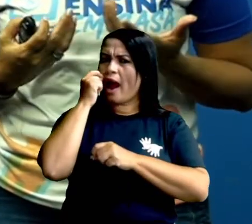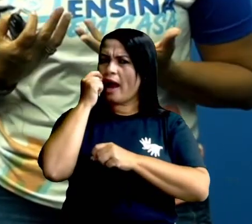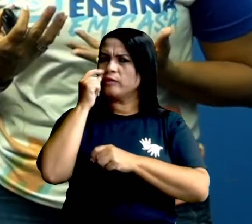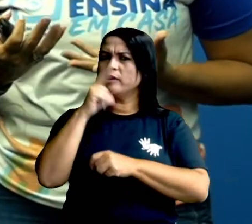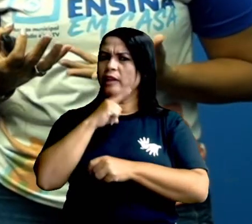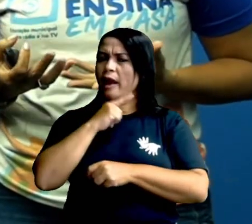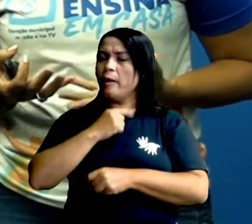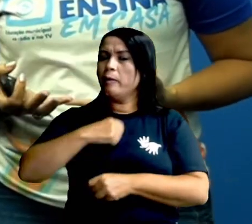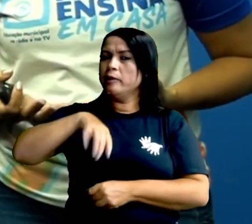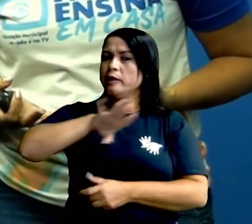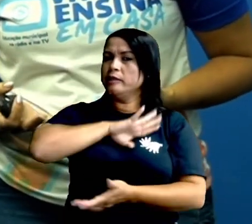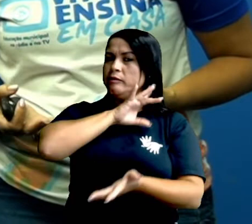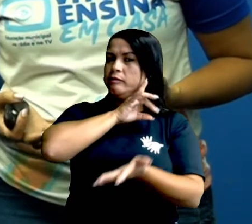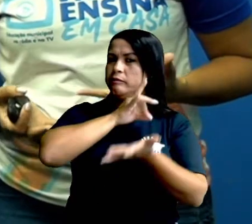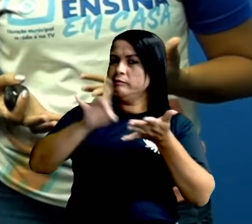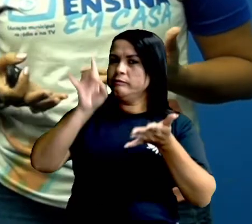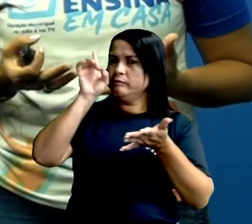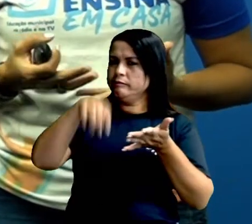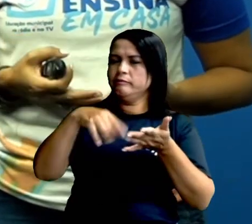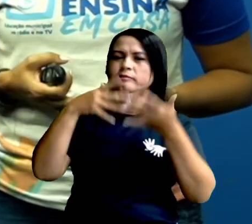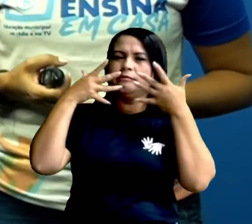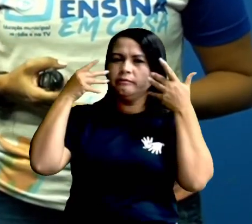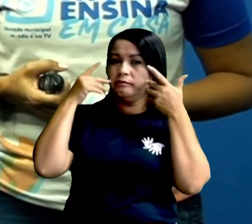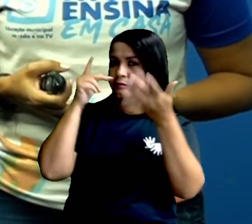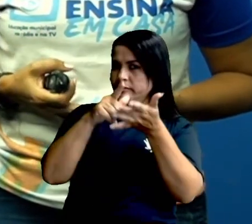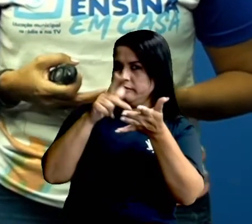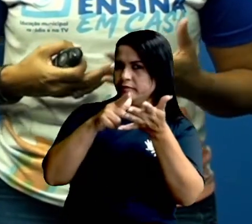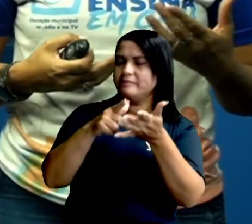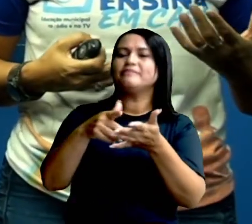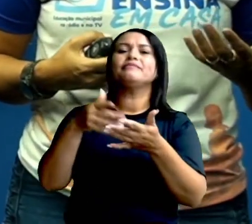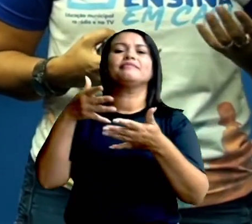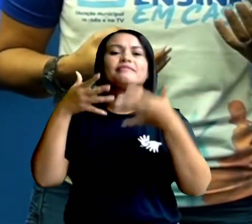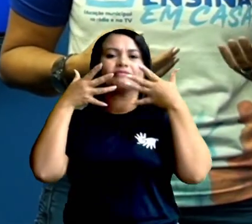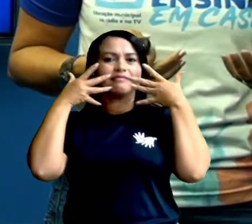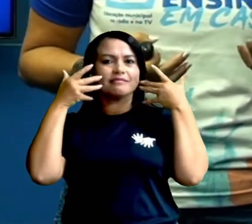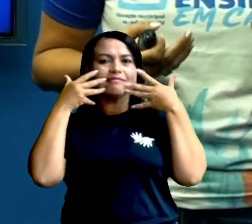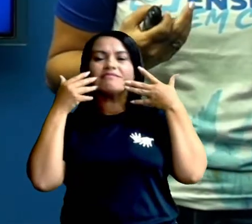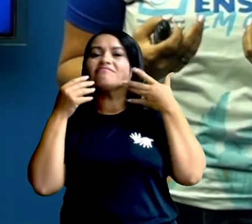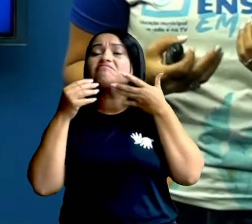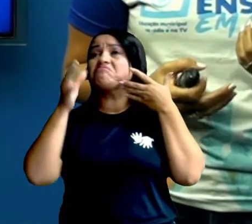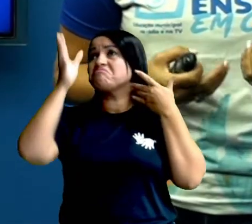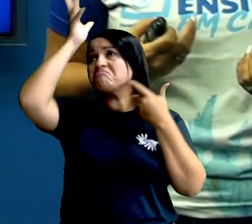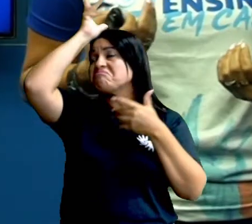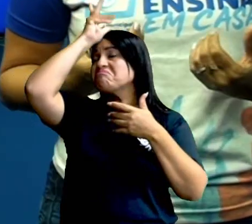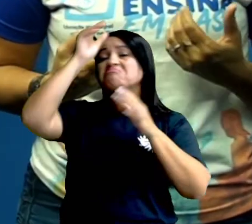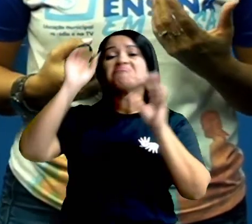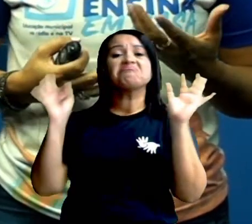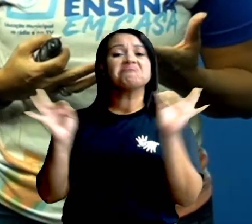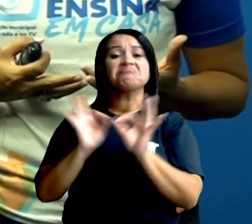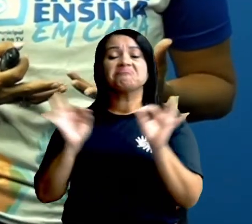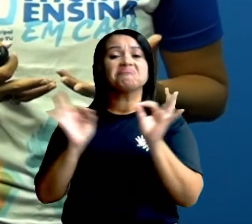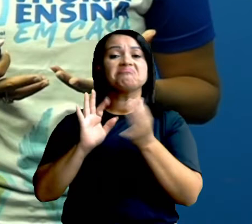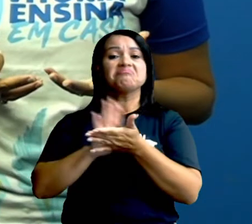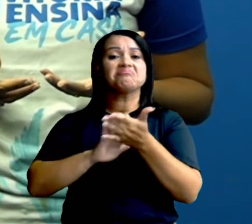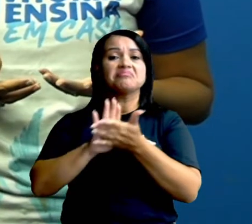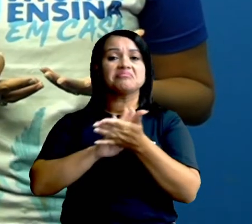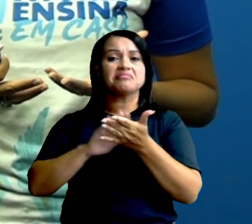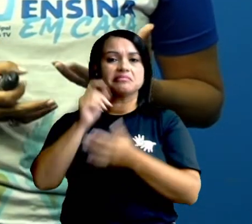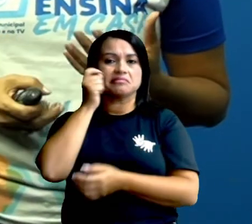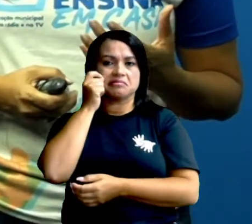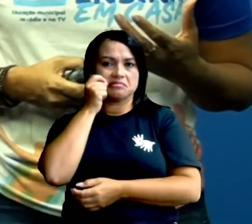o inimigo do rato é o gato, né? O galo não faz mal nenhum para os